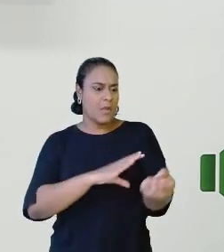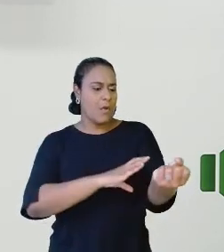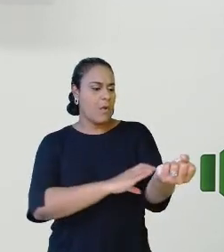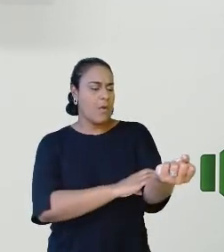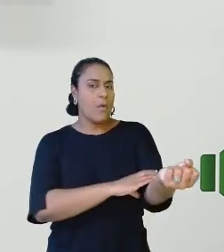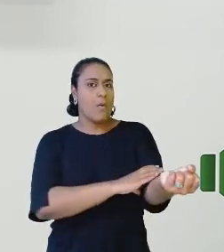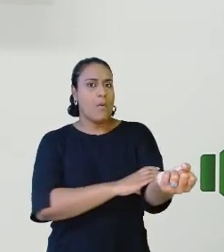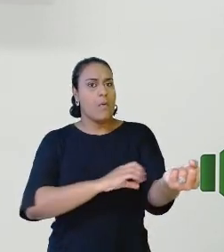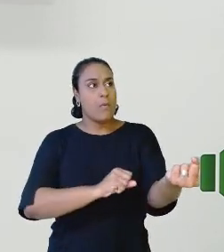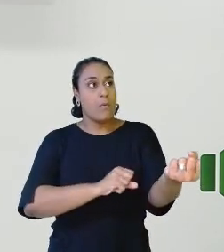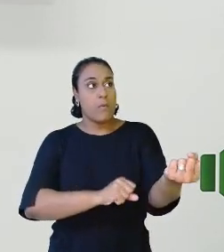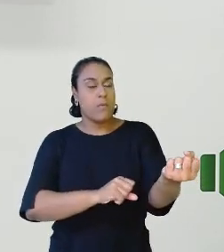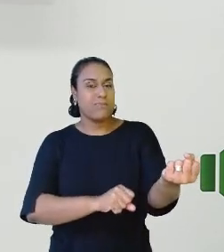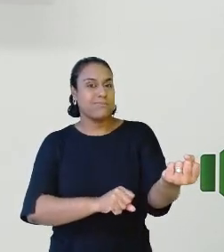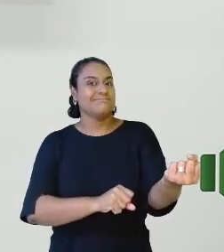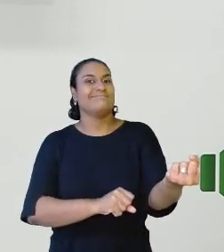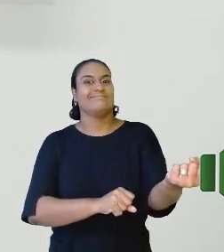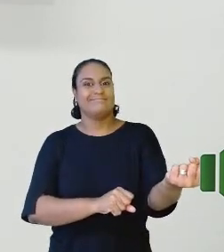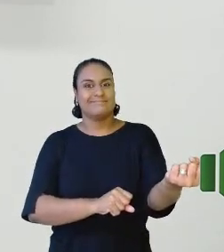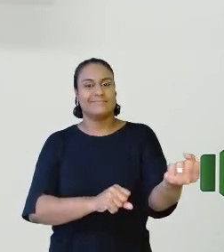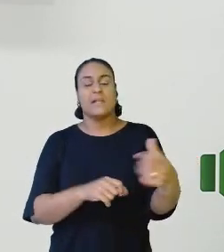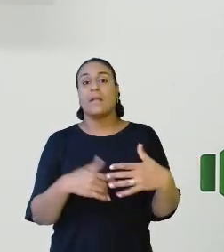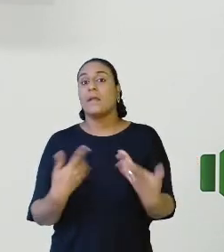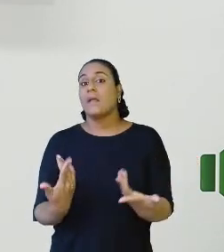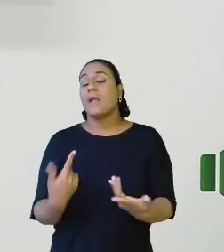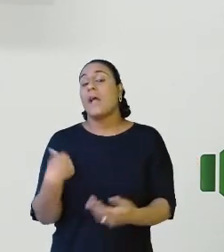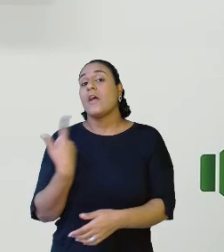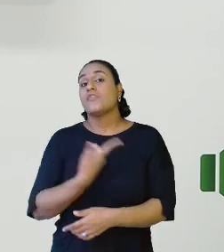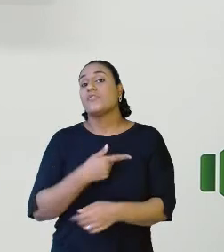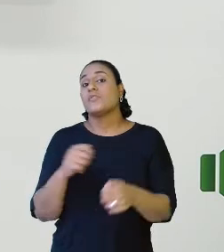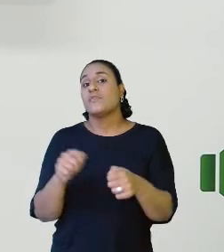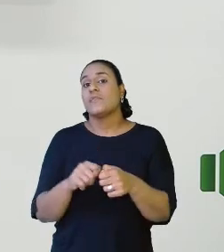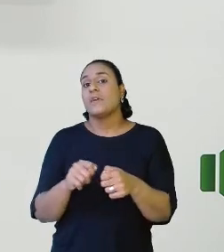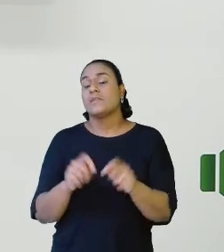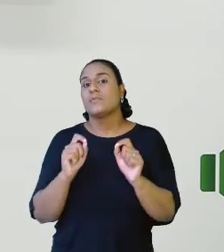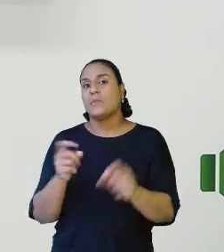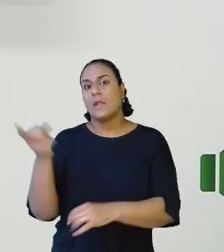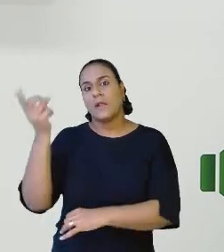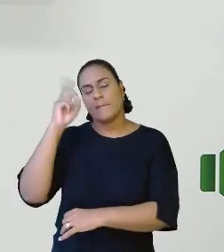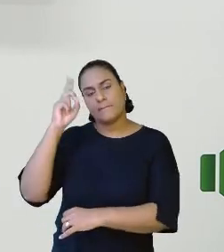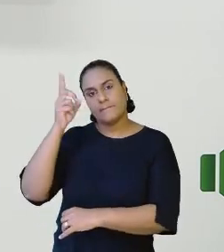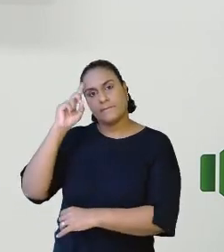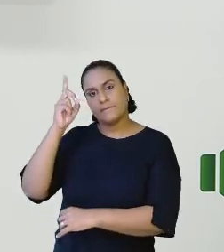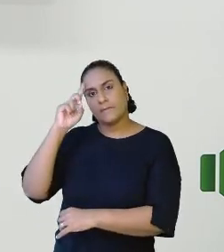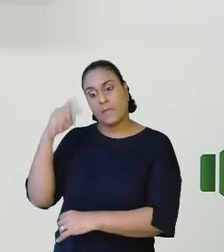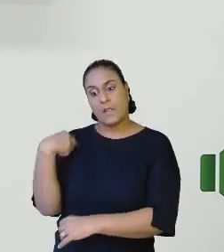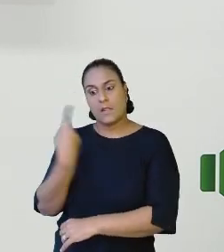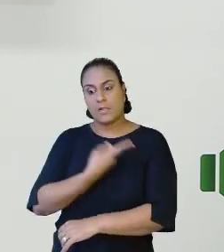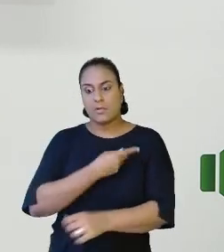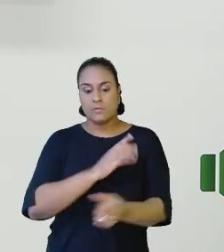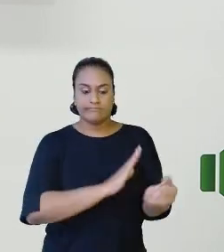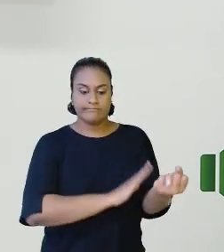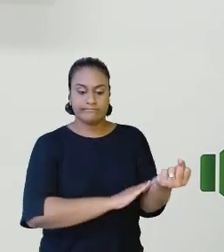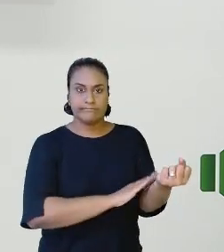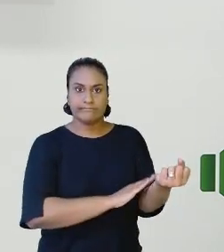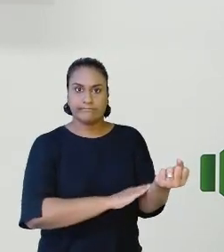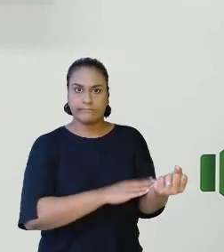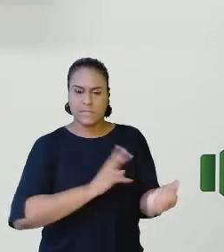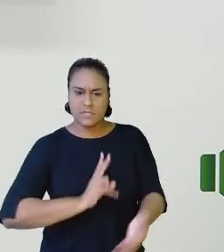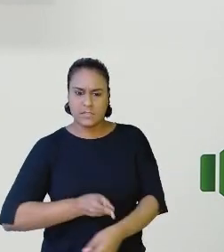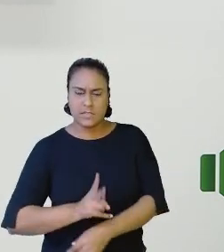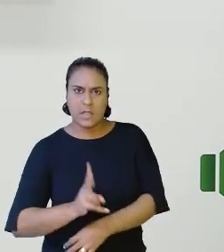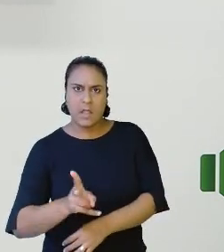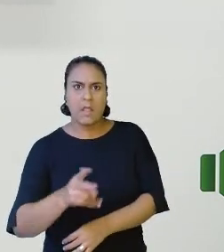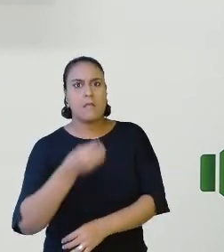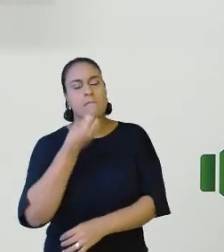E o que é que a gente pode fazer no nosso dia a dia para fazer com que a nossa pressão arterial sanguínea esteja